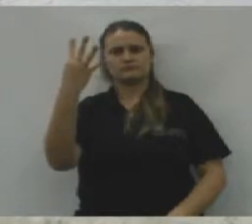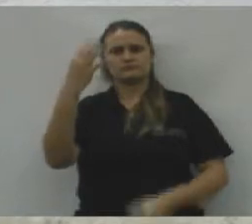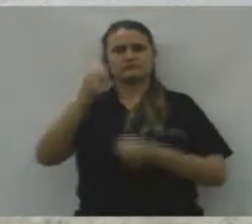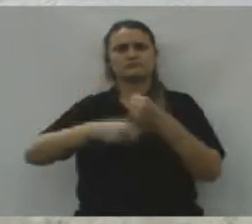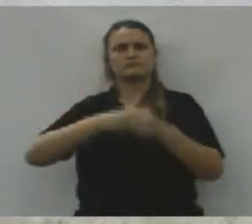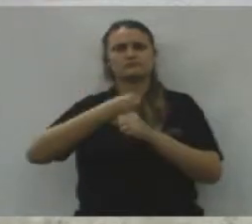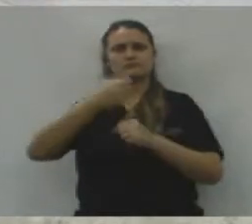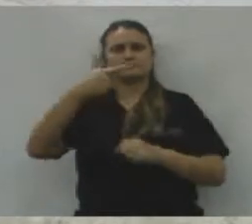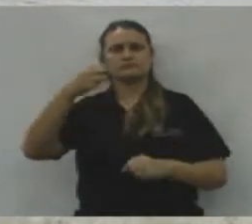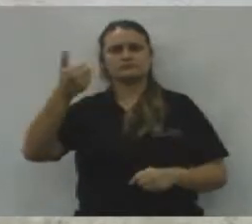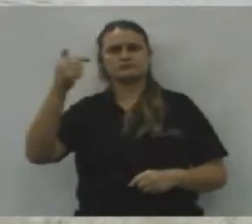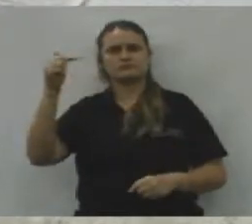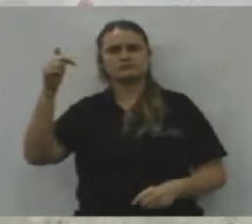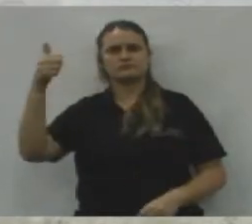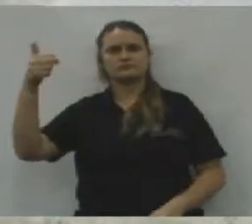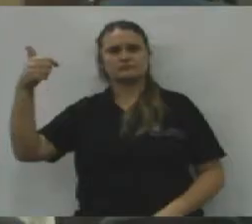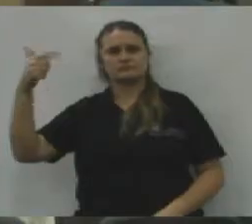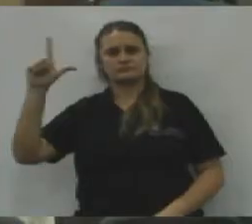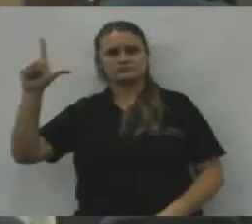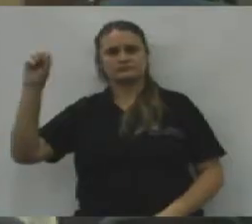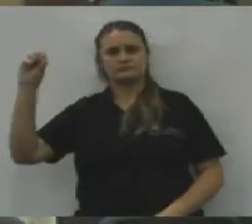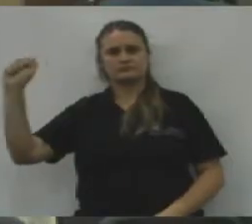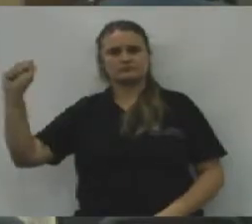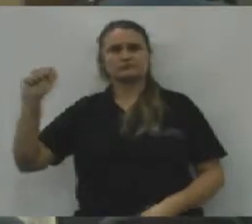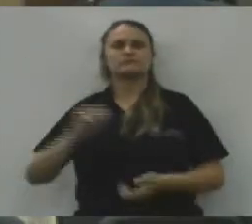4.714/2017 da LOA. Em discussão.